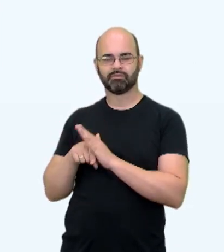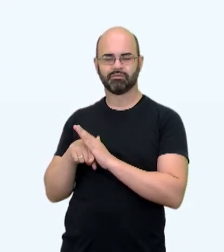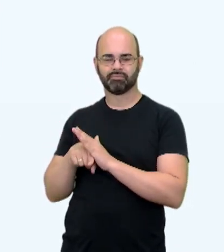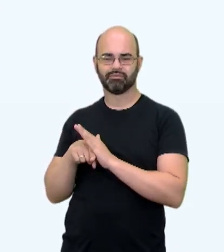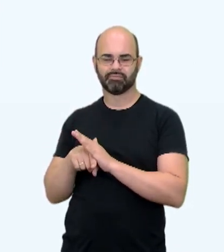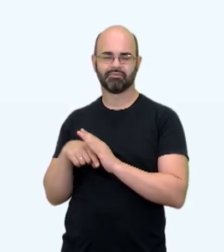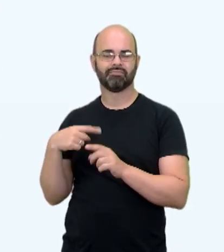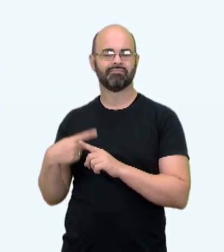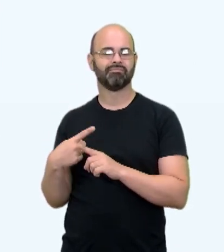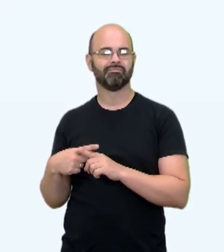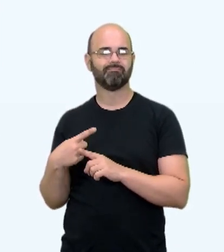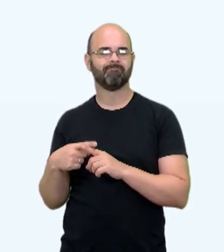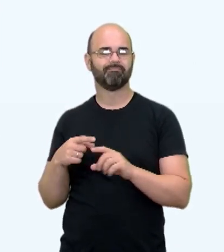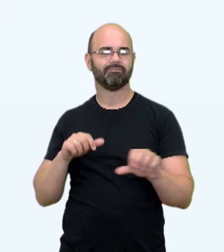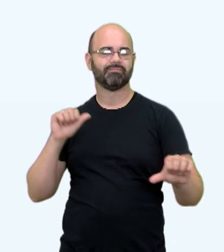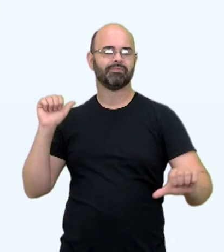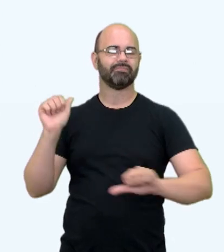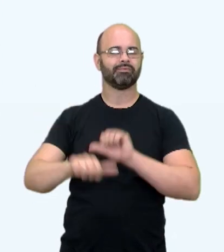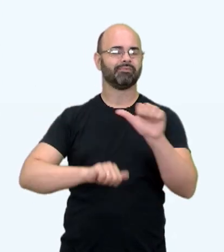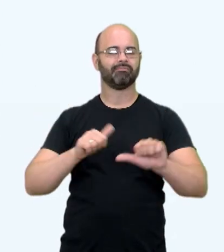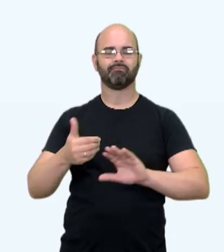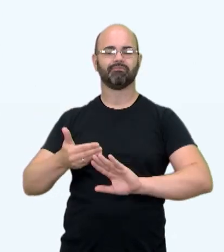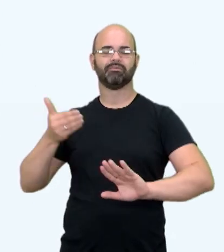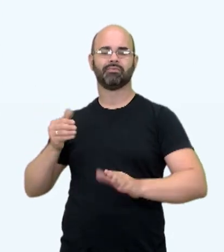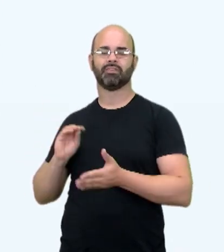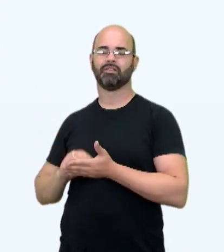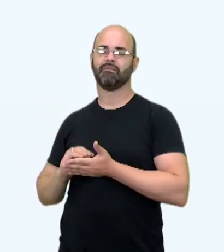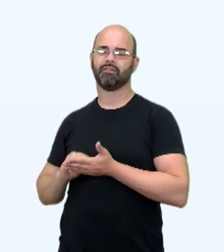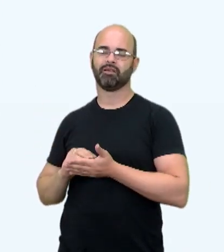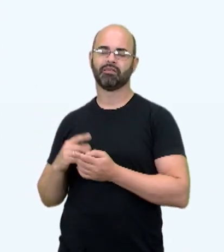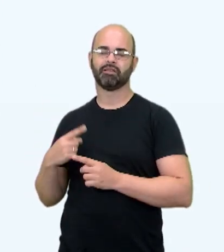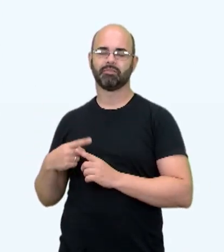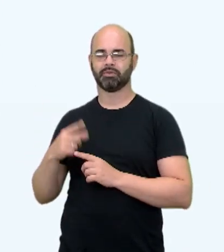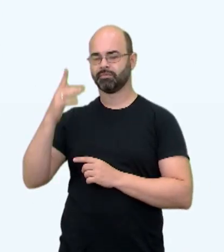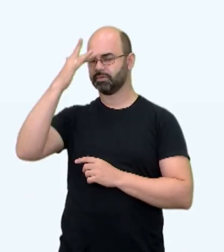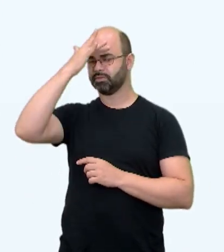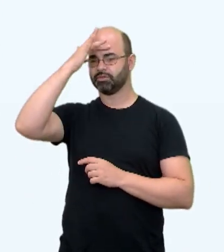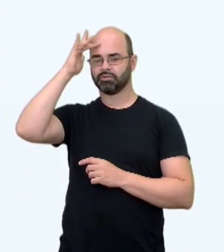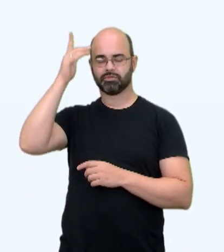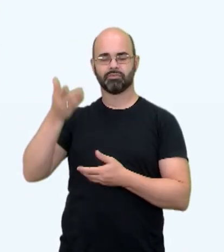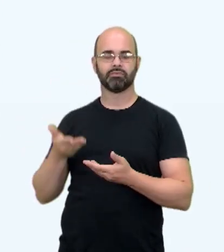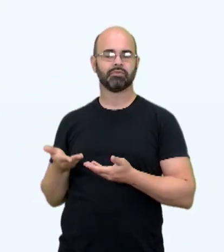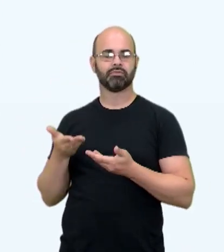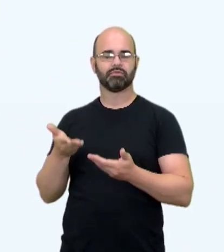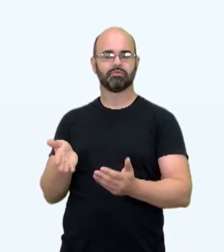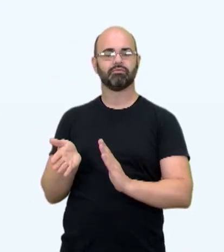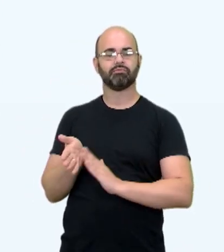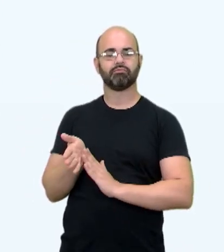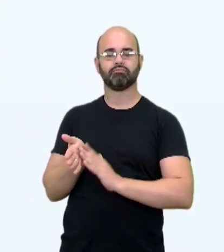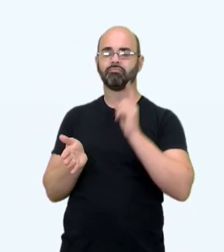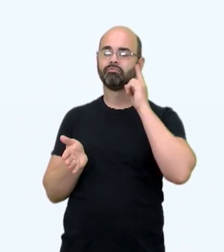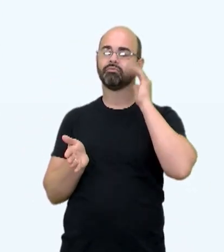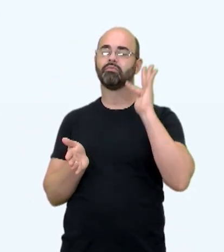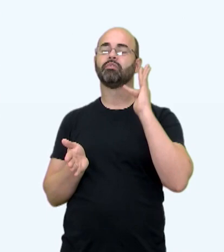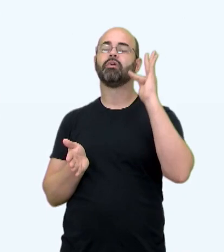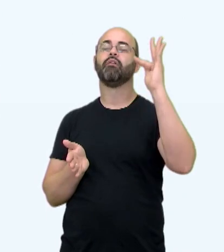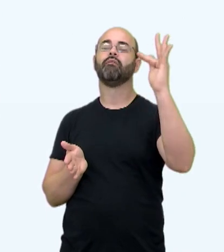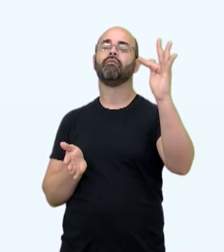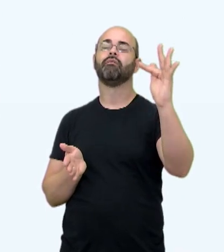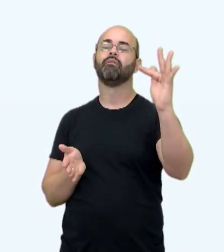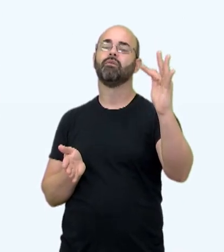das necessidades de transformação que os cientistas naturais estão colocando aí para o nosso horizonte, num futuro